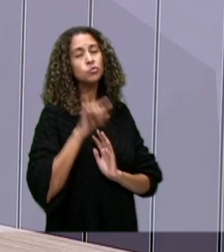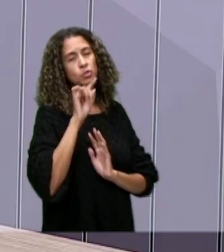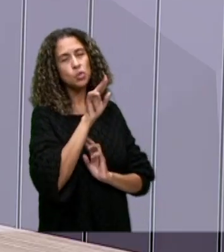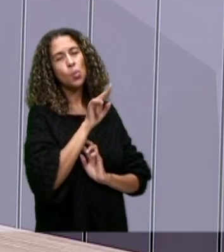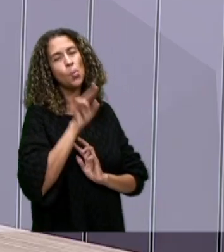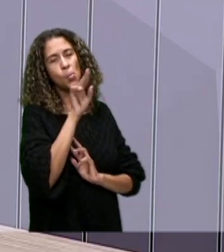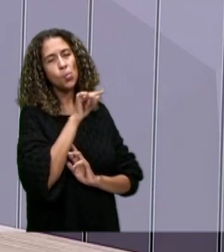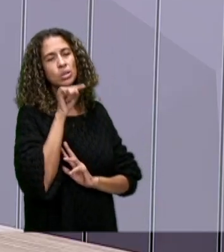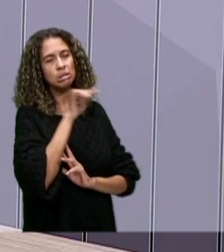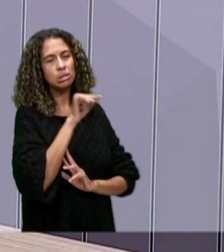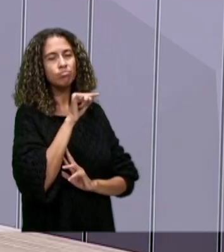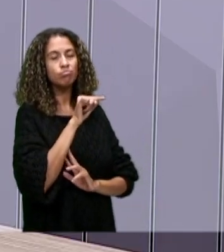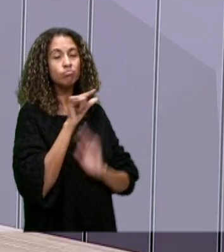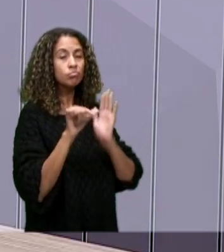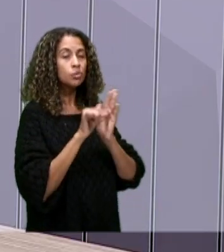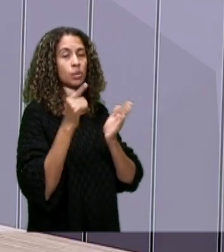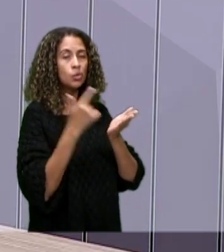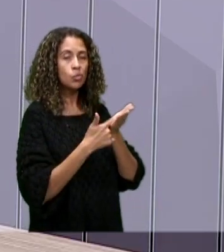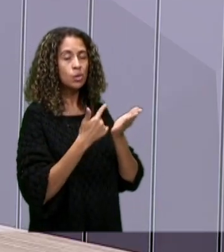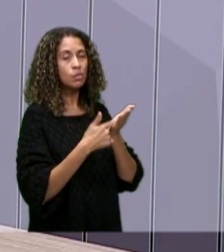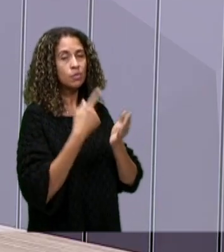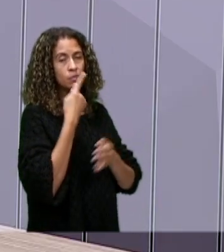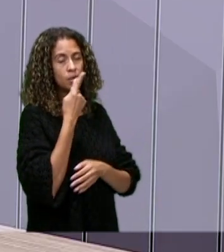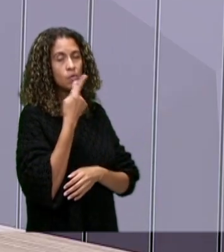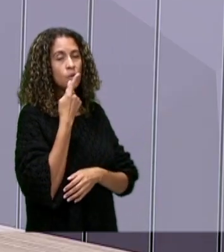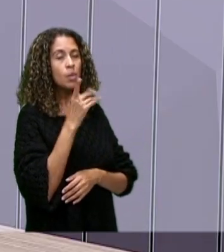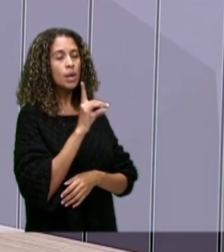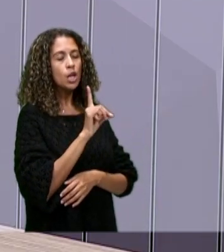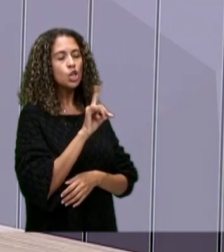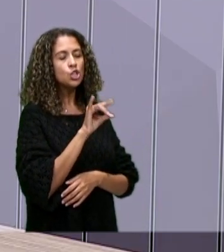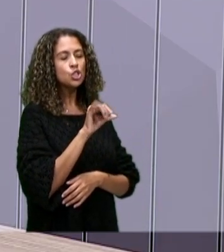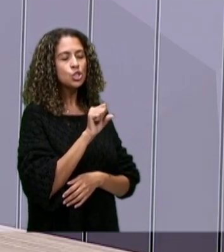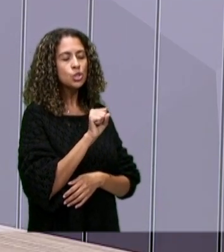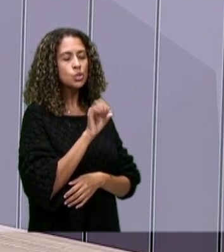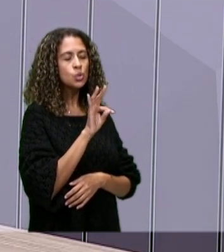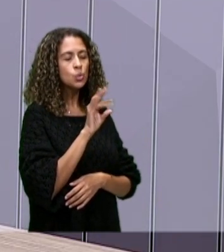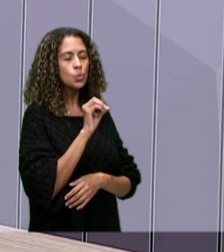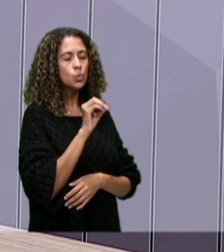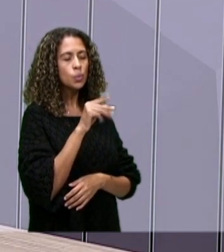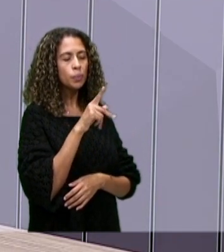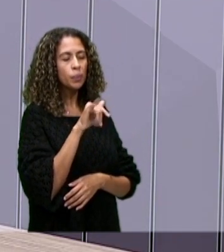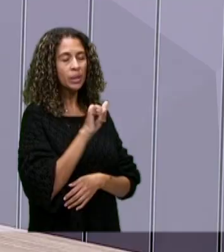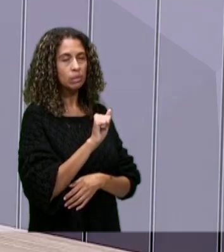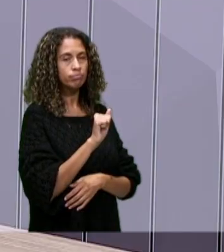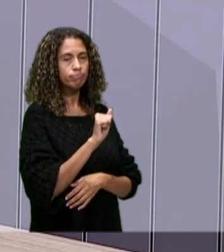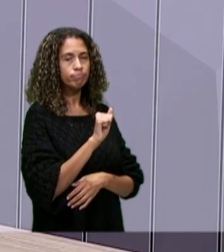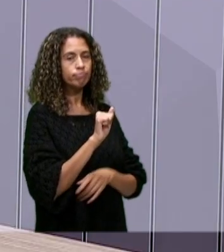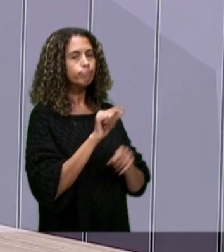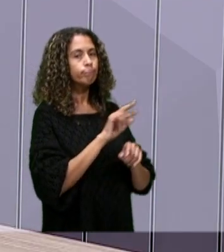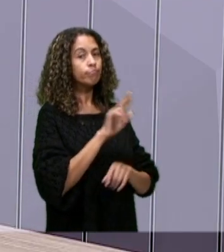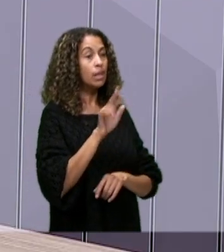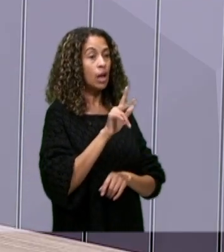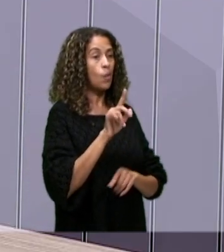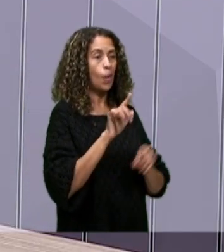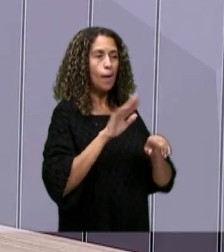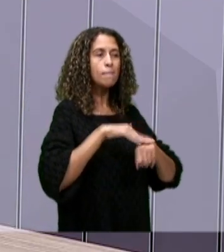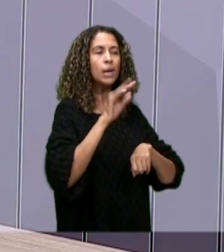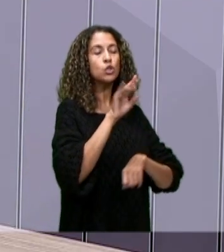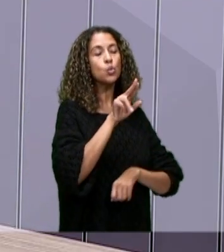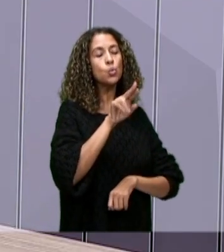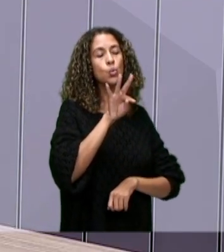quando eu te perguntei da primeira vez assim, isso é uma distopia? Aí você falou, não, tá mais para uma